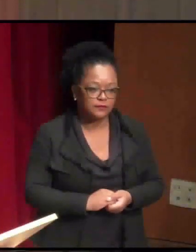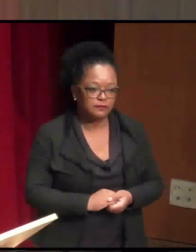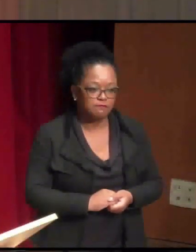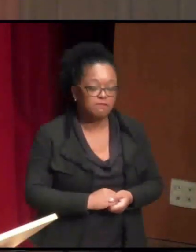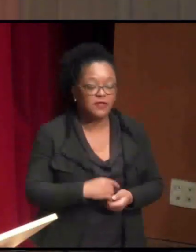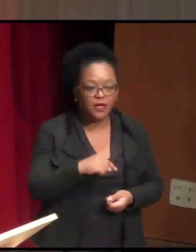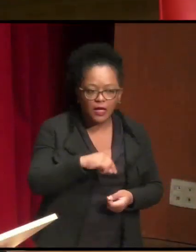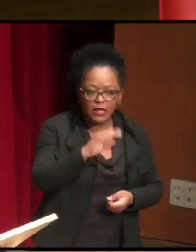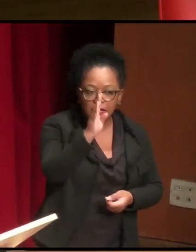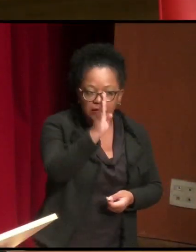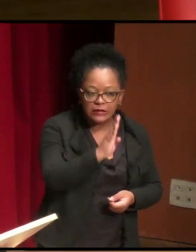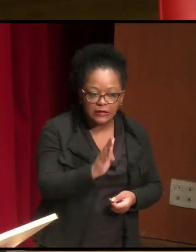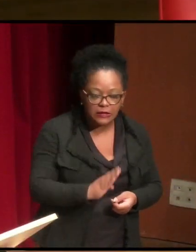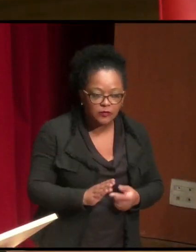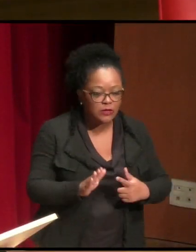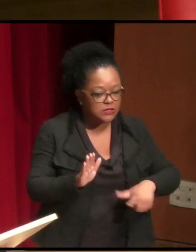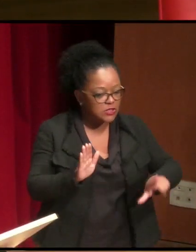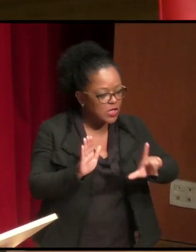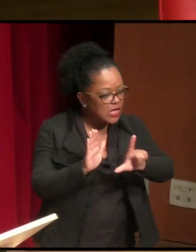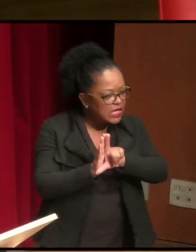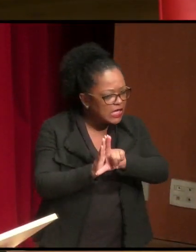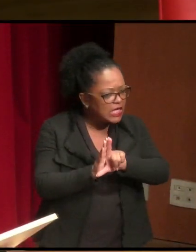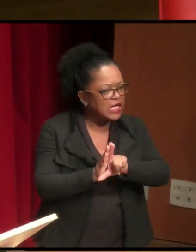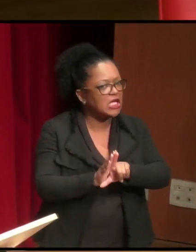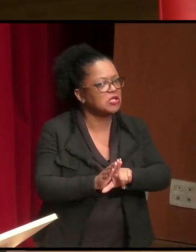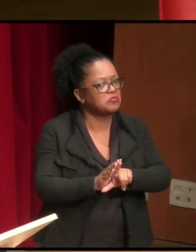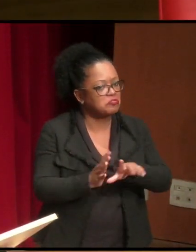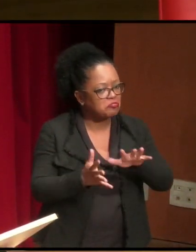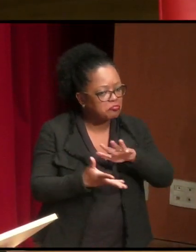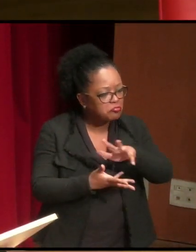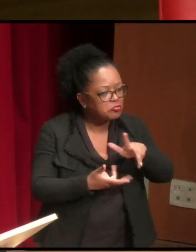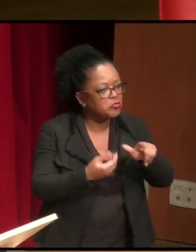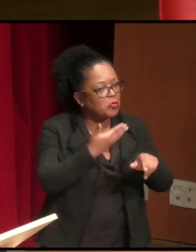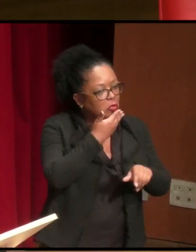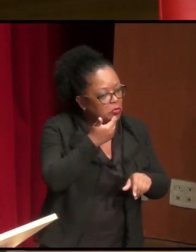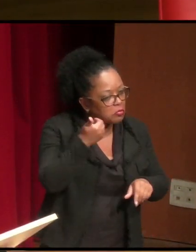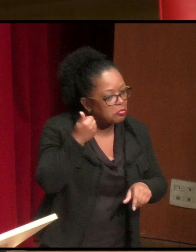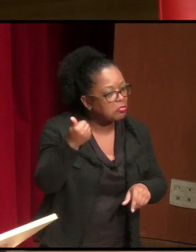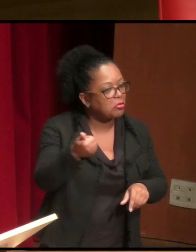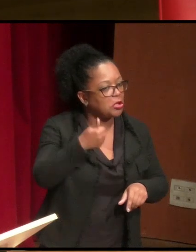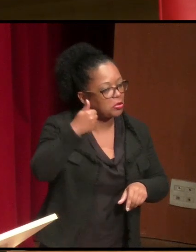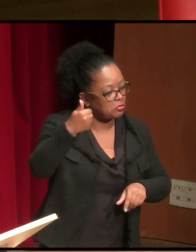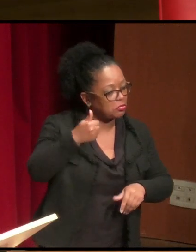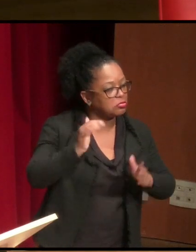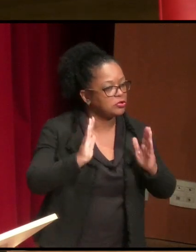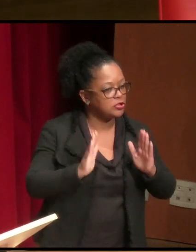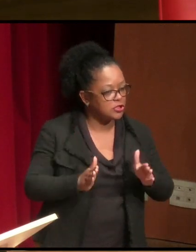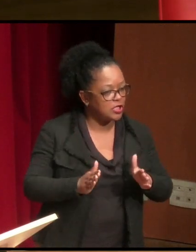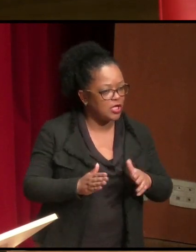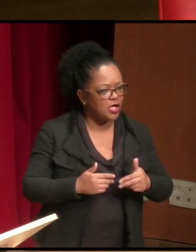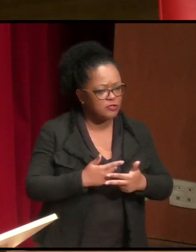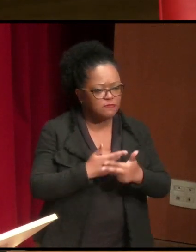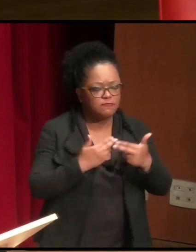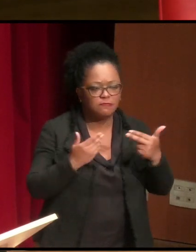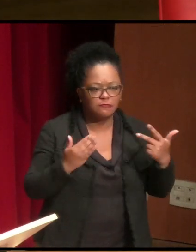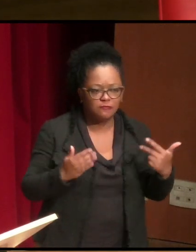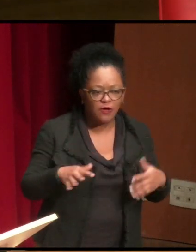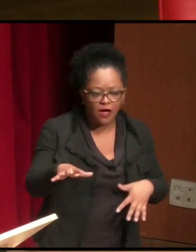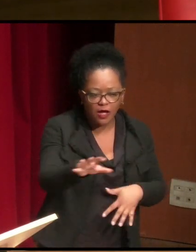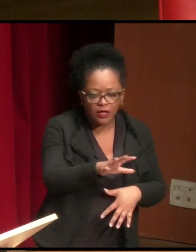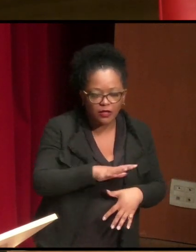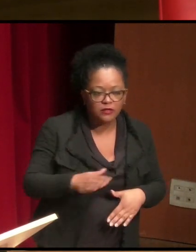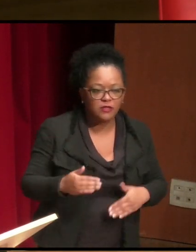O Brasil tem uma das melhores legislações do mundo. Eu entendo que em vários aspectos a gente